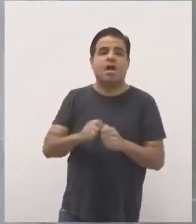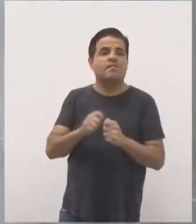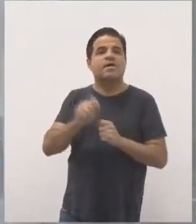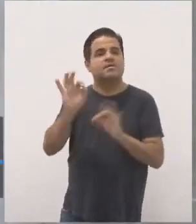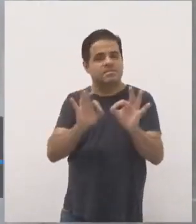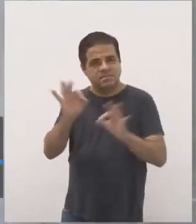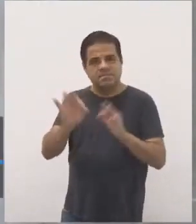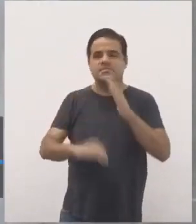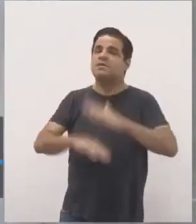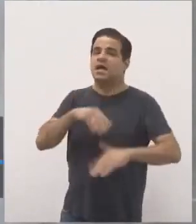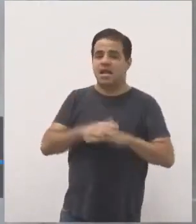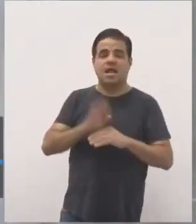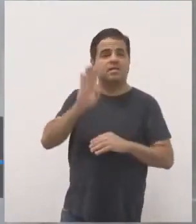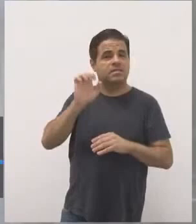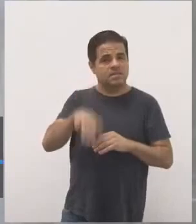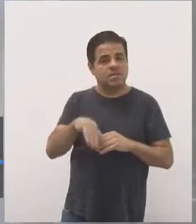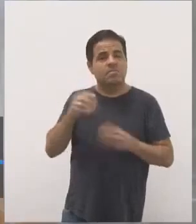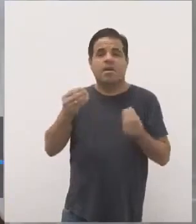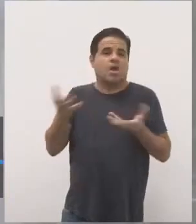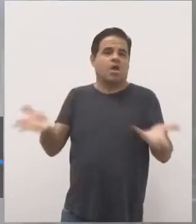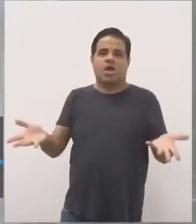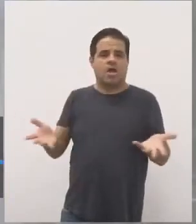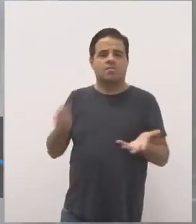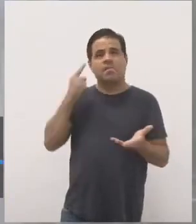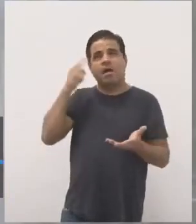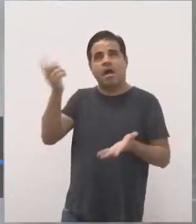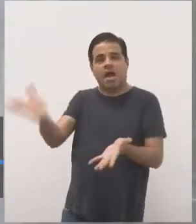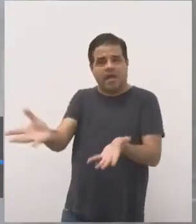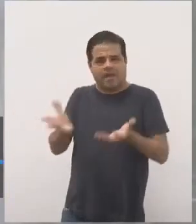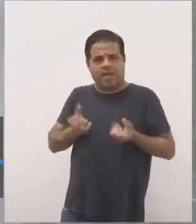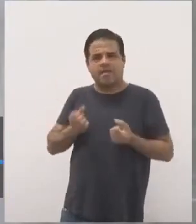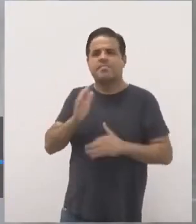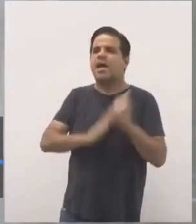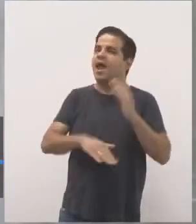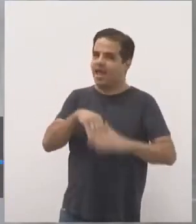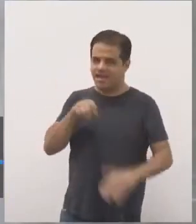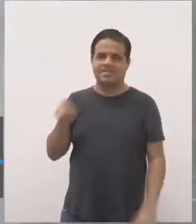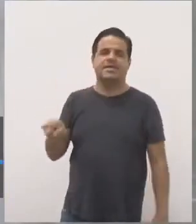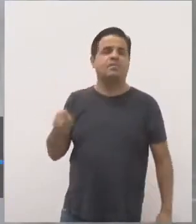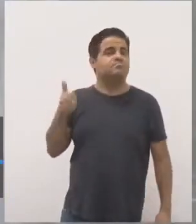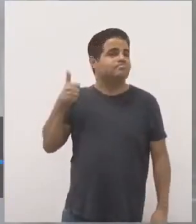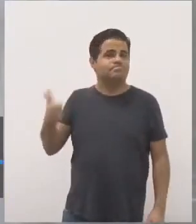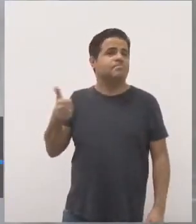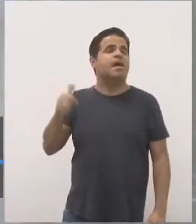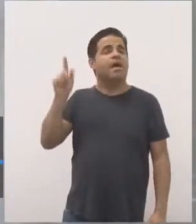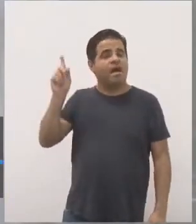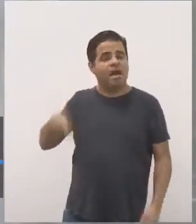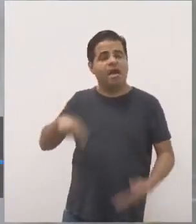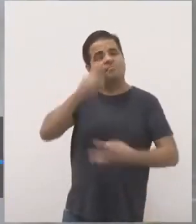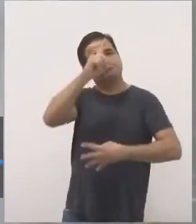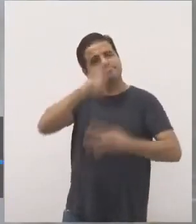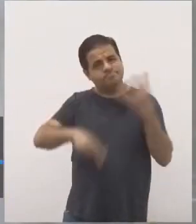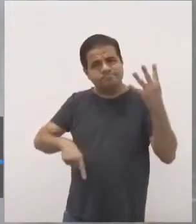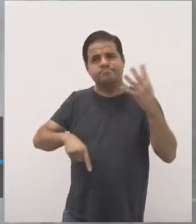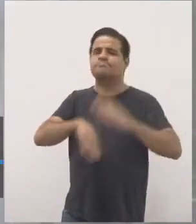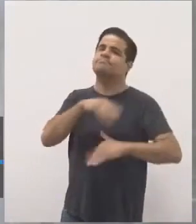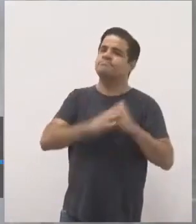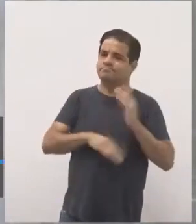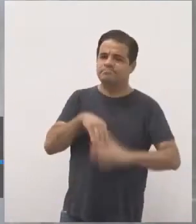fazendo aquela ação do bem, né, como foi receber aquela ação. Então, são 4